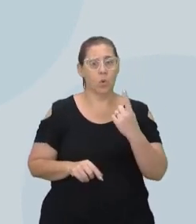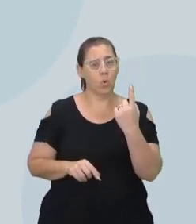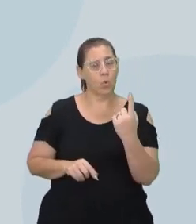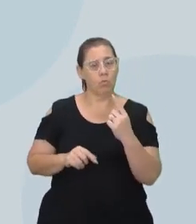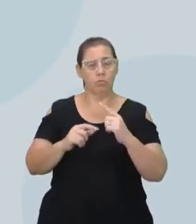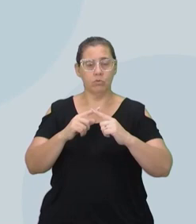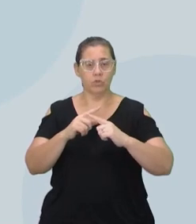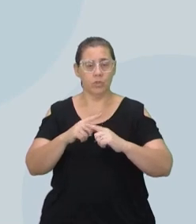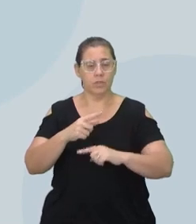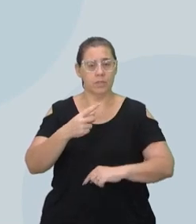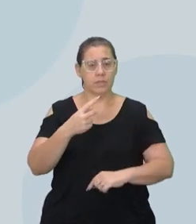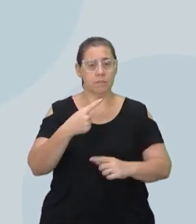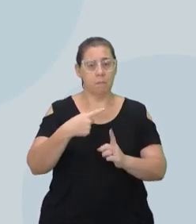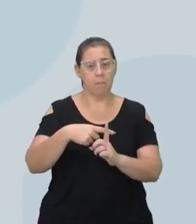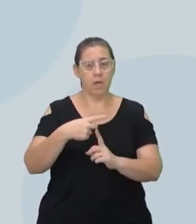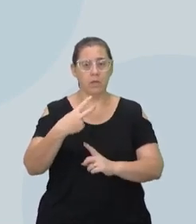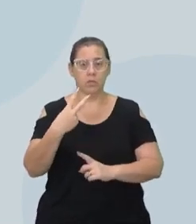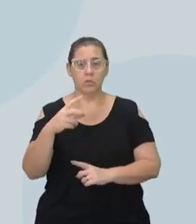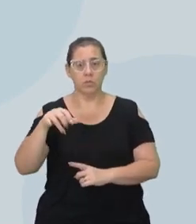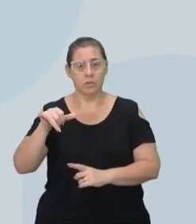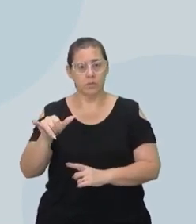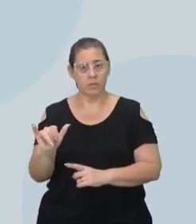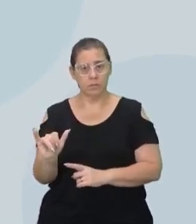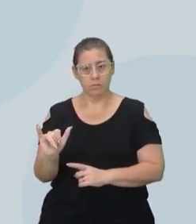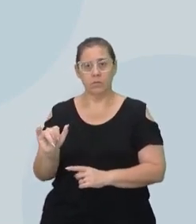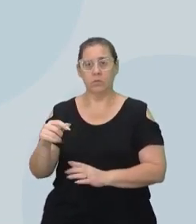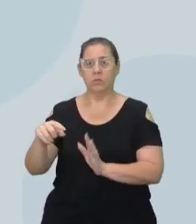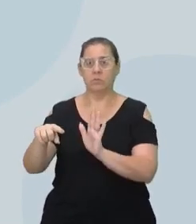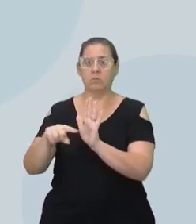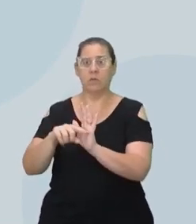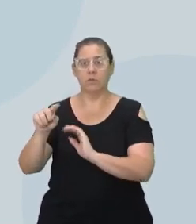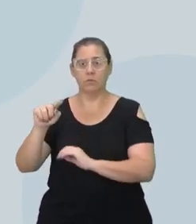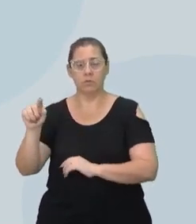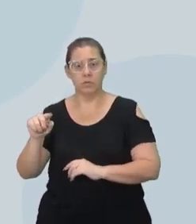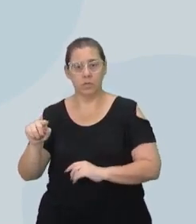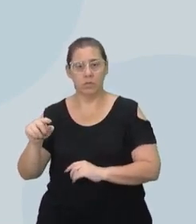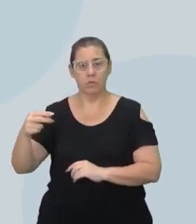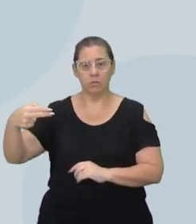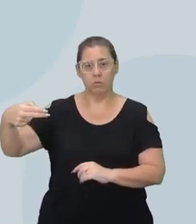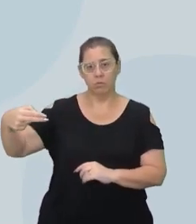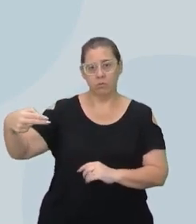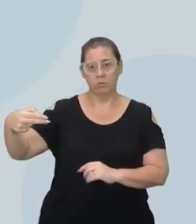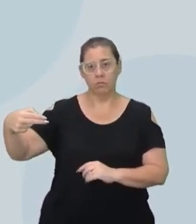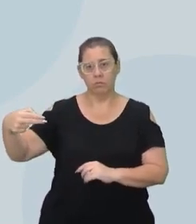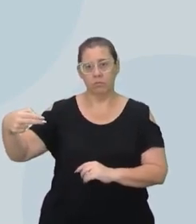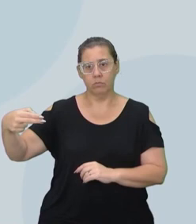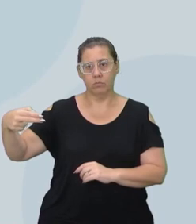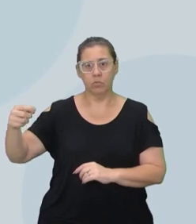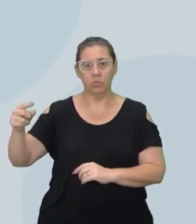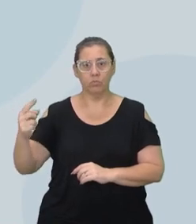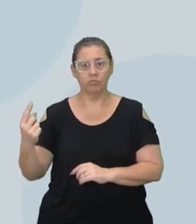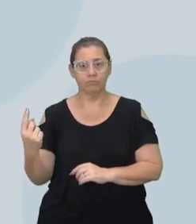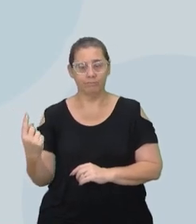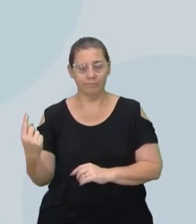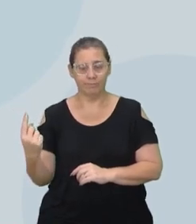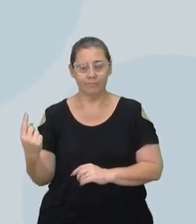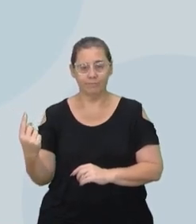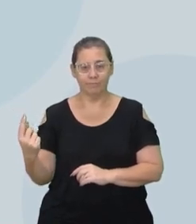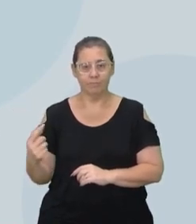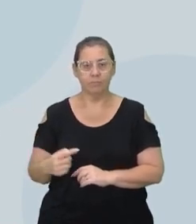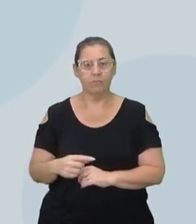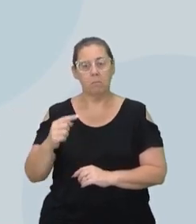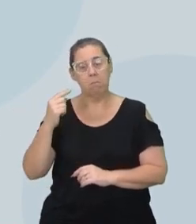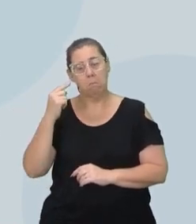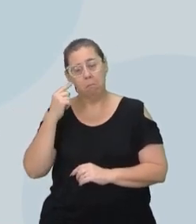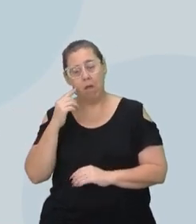1x mais 2y menos z. E o termo independente é 1.